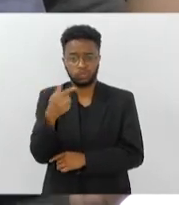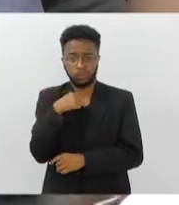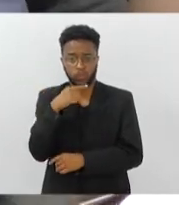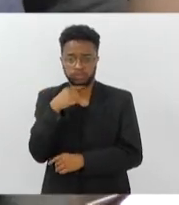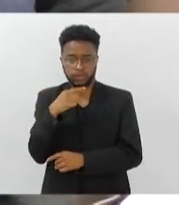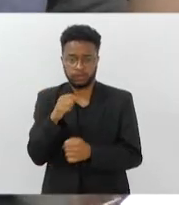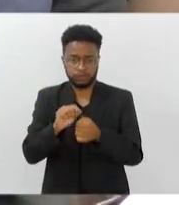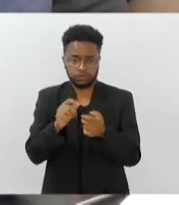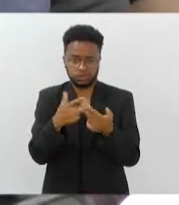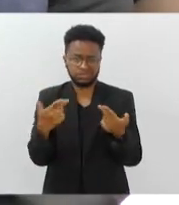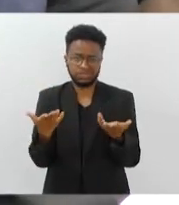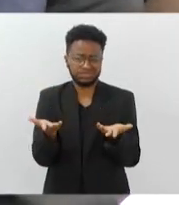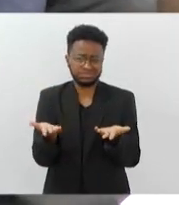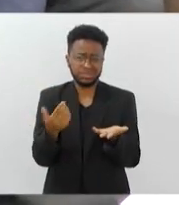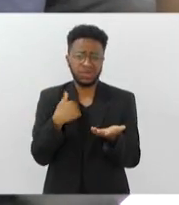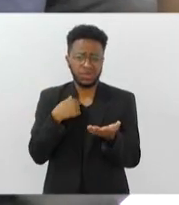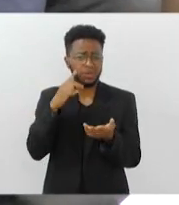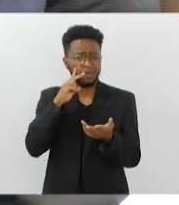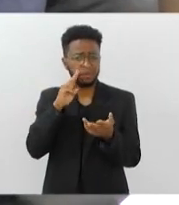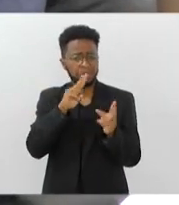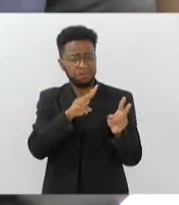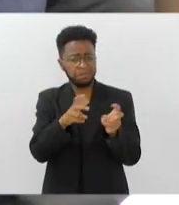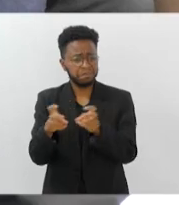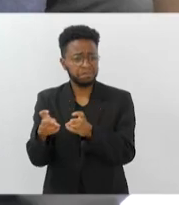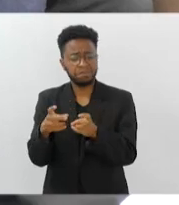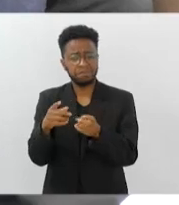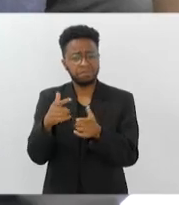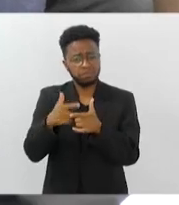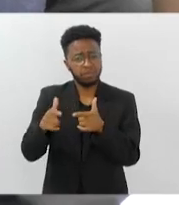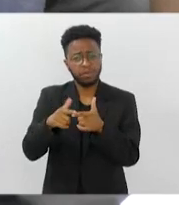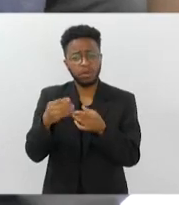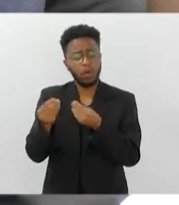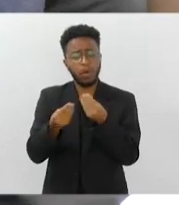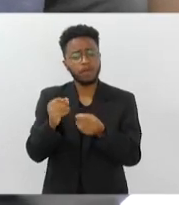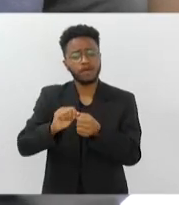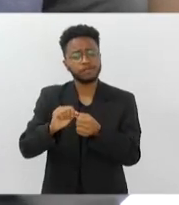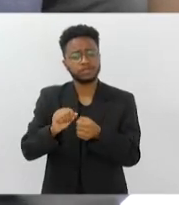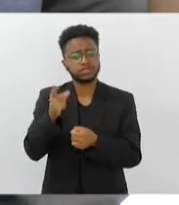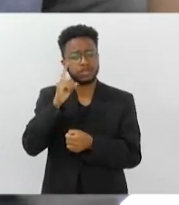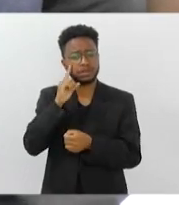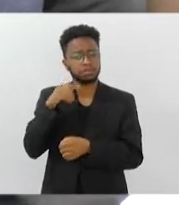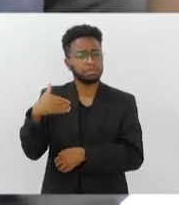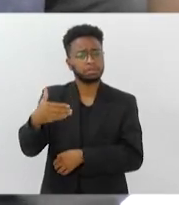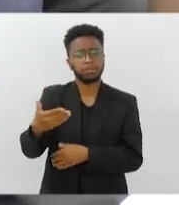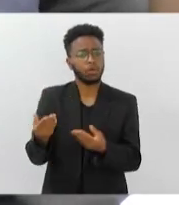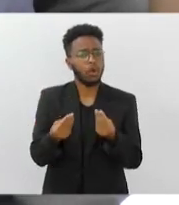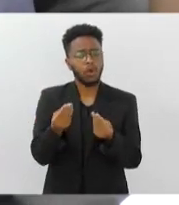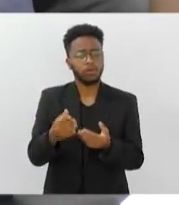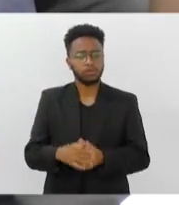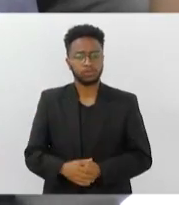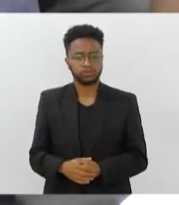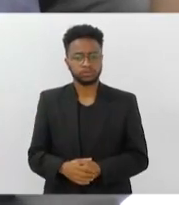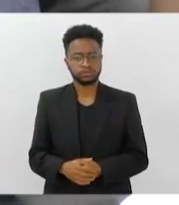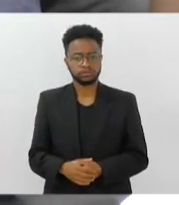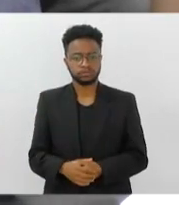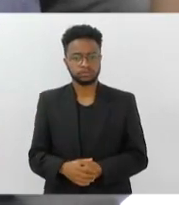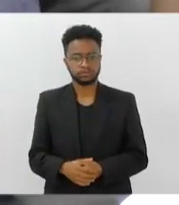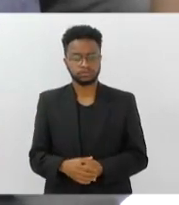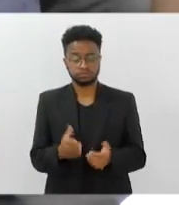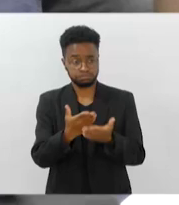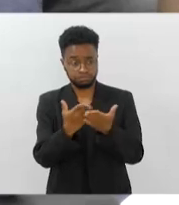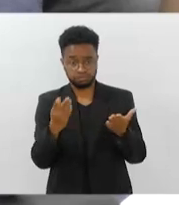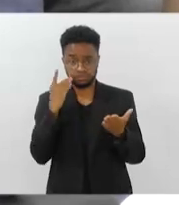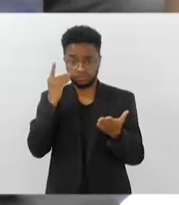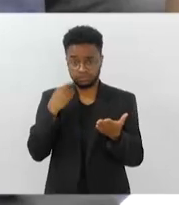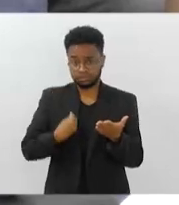motivo. Eu vejo alguns problemas de aplicabilidade disso. Deputado Amorim, deputado Serafini e todos os